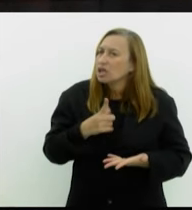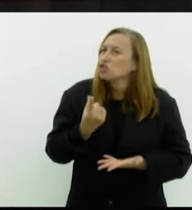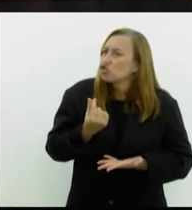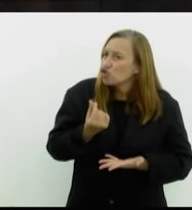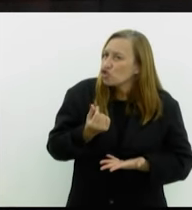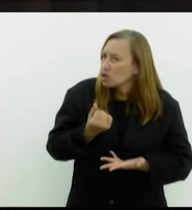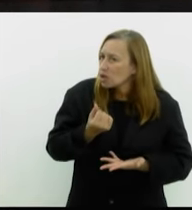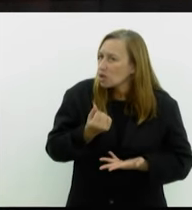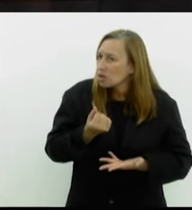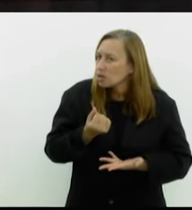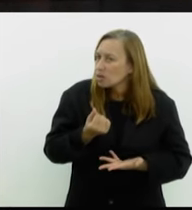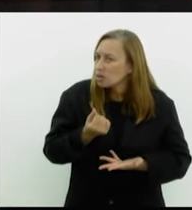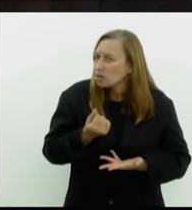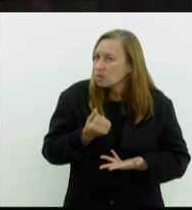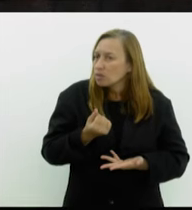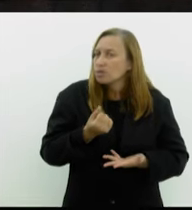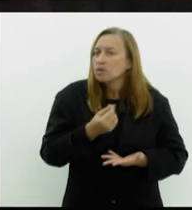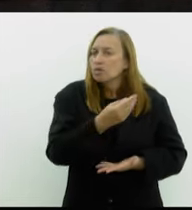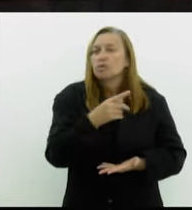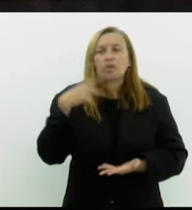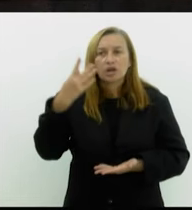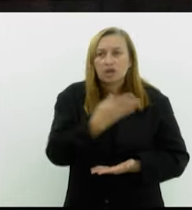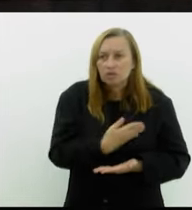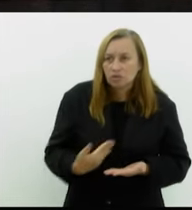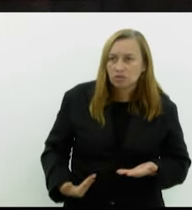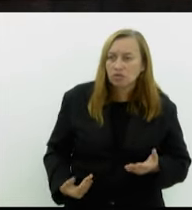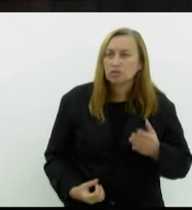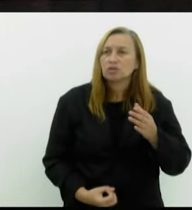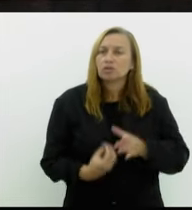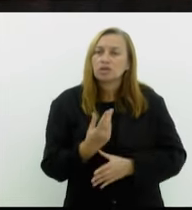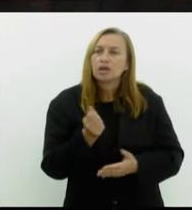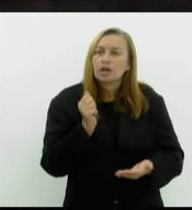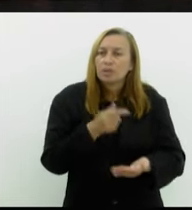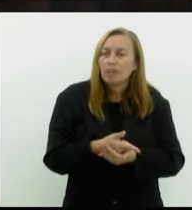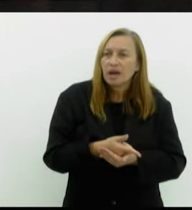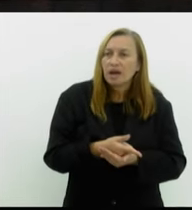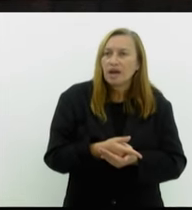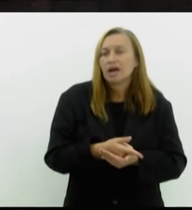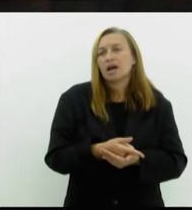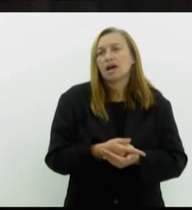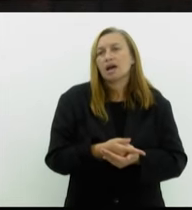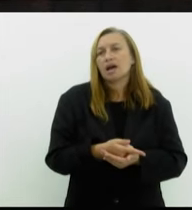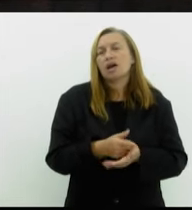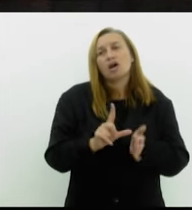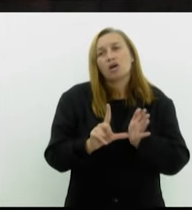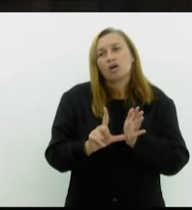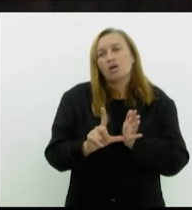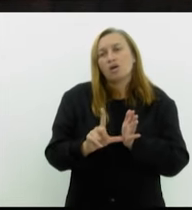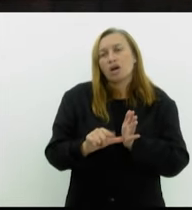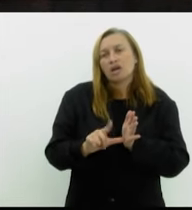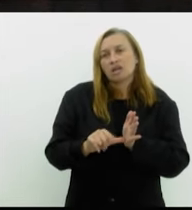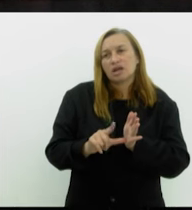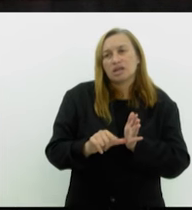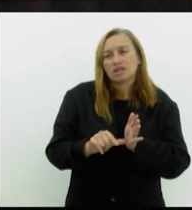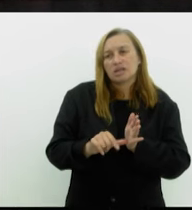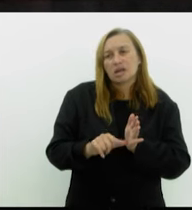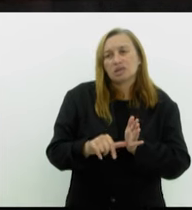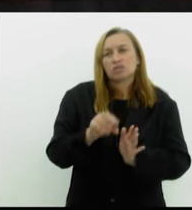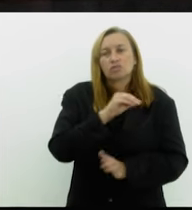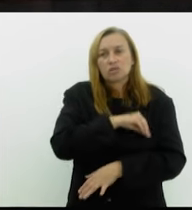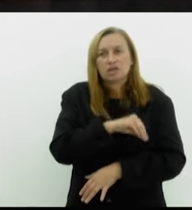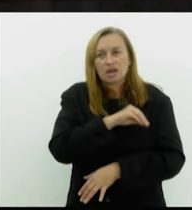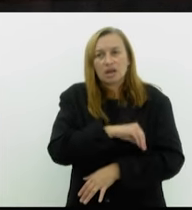para efetivar as políticas públicas e pagar as duas parcelas atrasadas aos funcionários do Poder